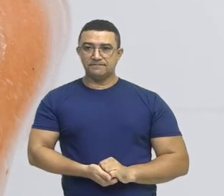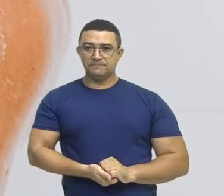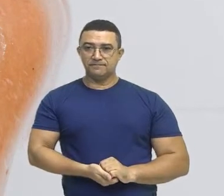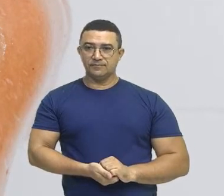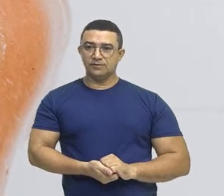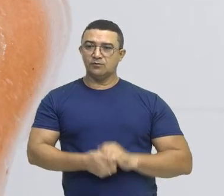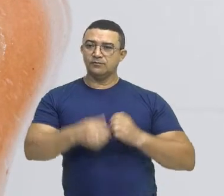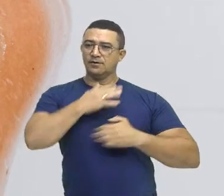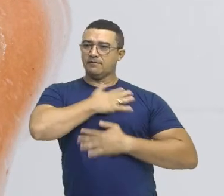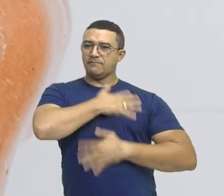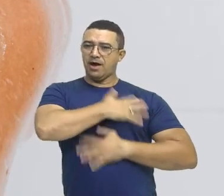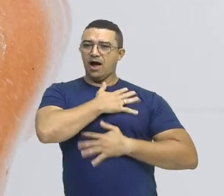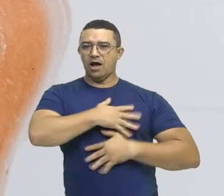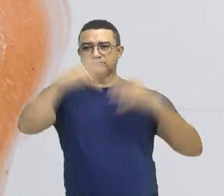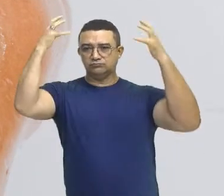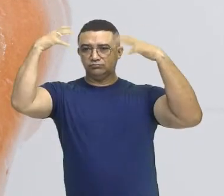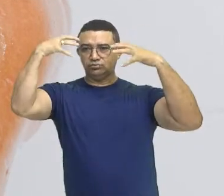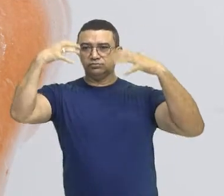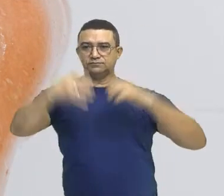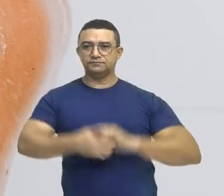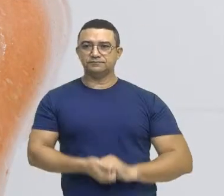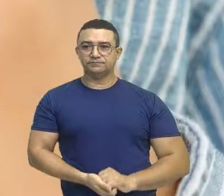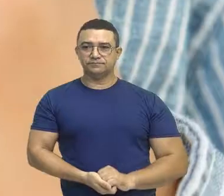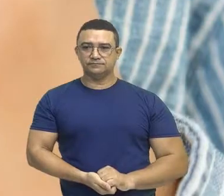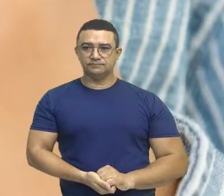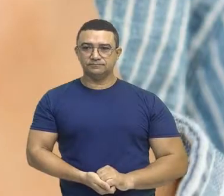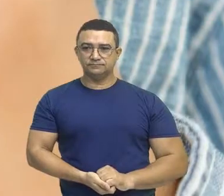Tomar banho. Take a shower.